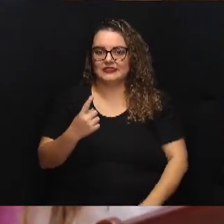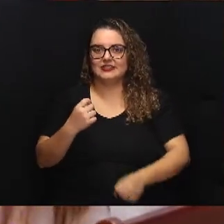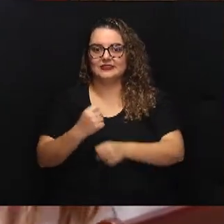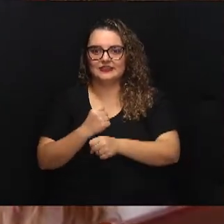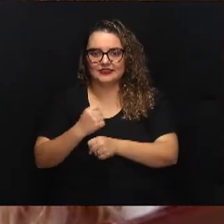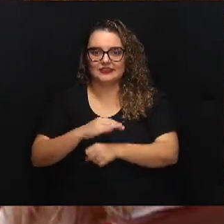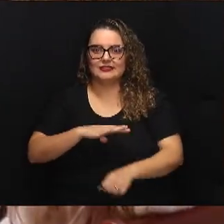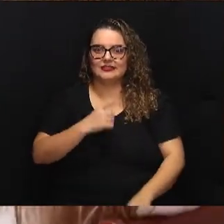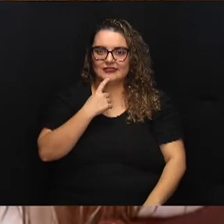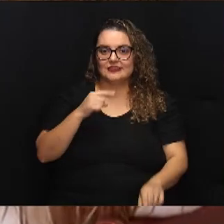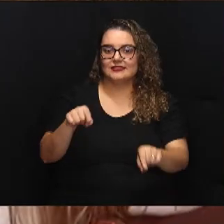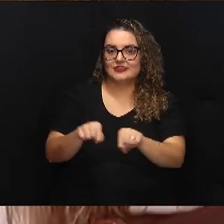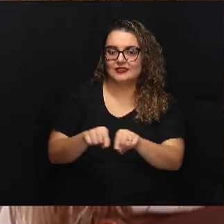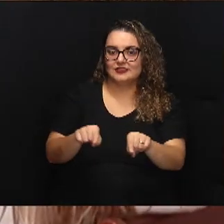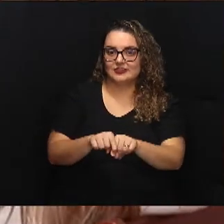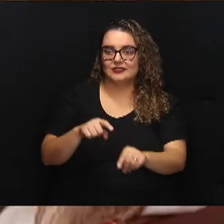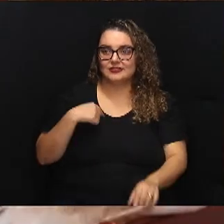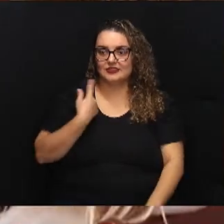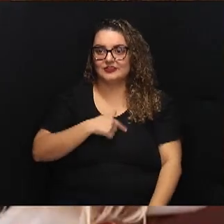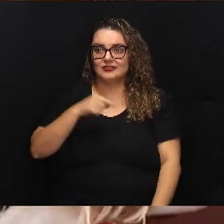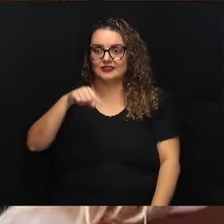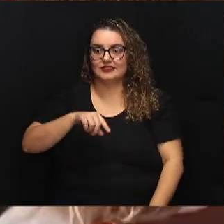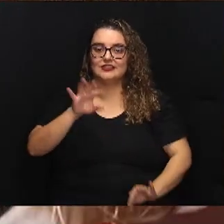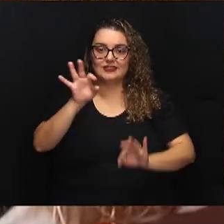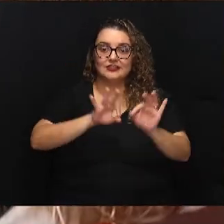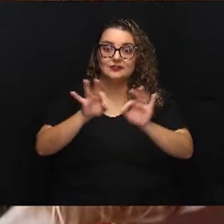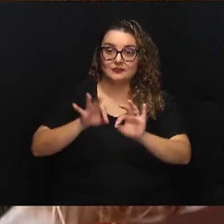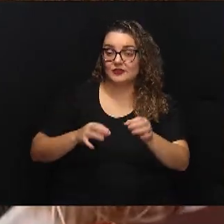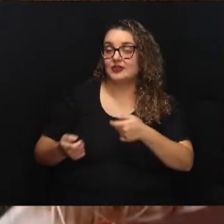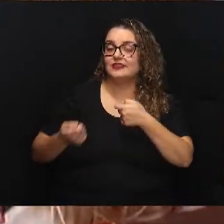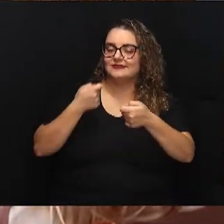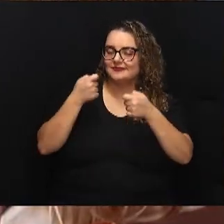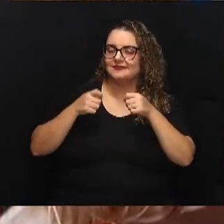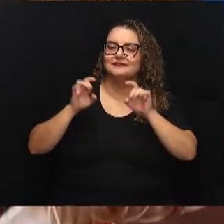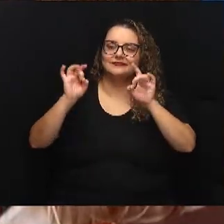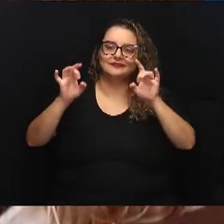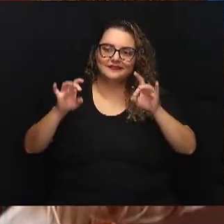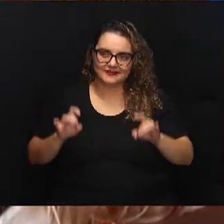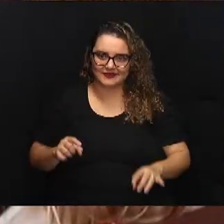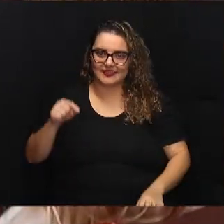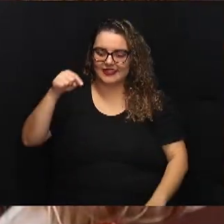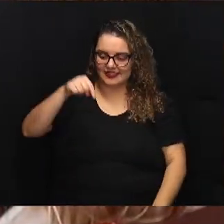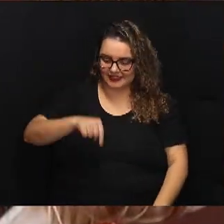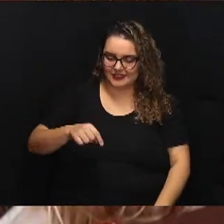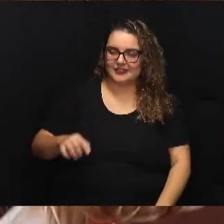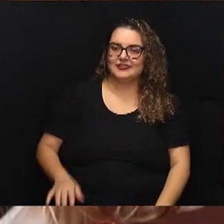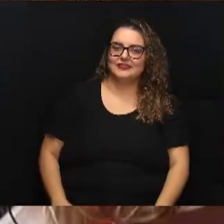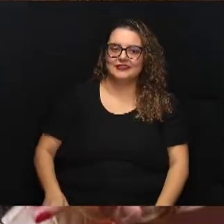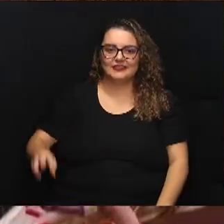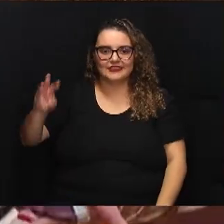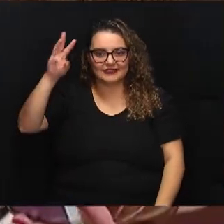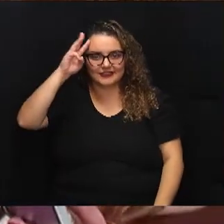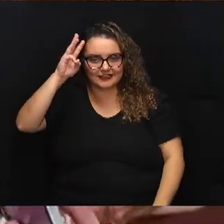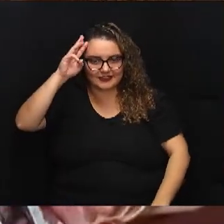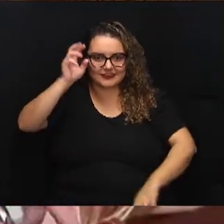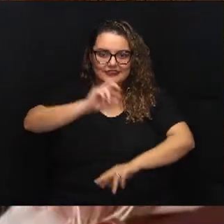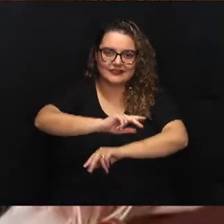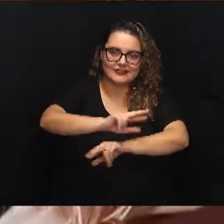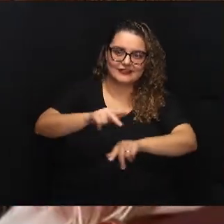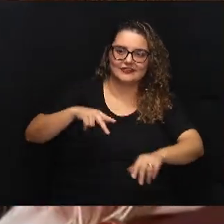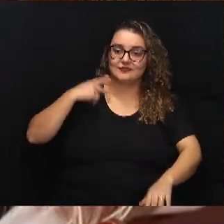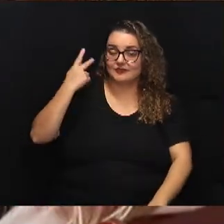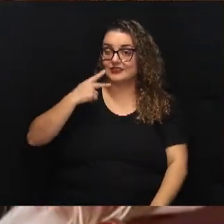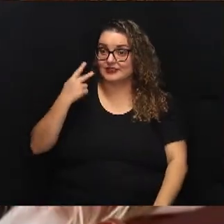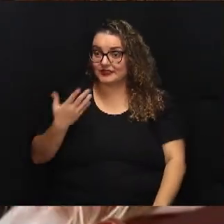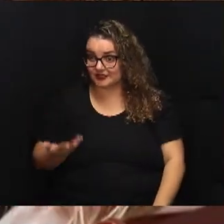Campinas. Inclusive, nós estamos preparando uma reportagem especial para esta terça-feira com vários